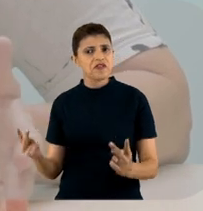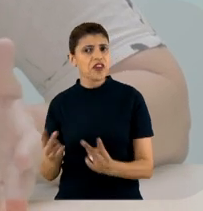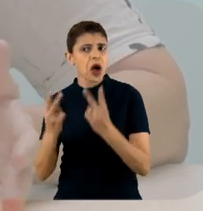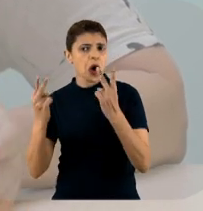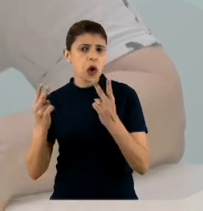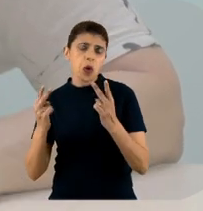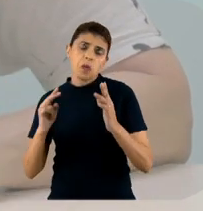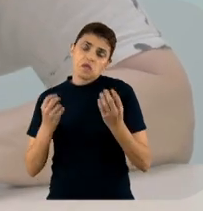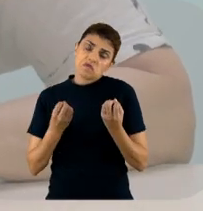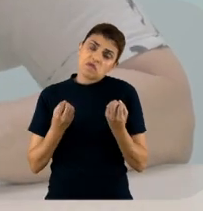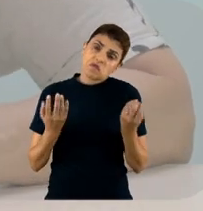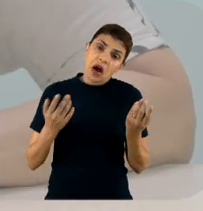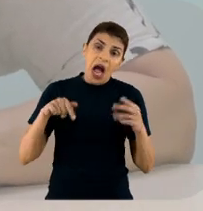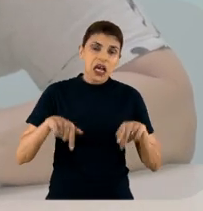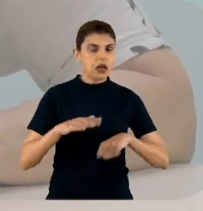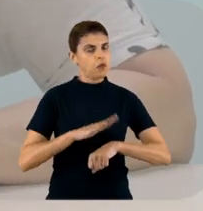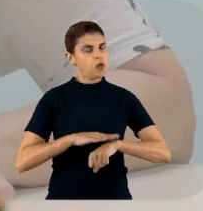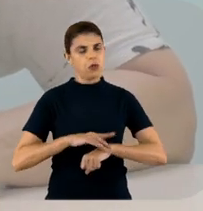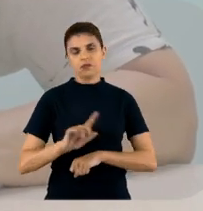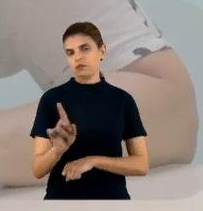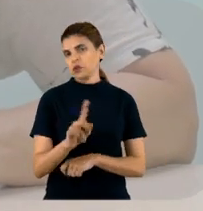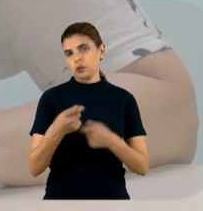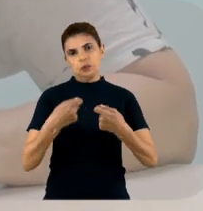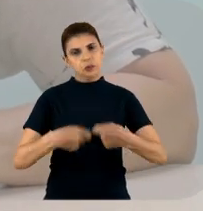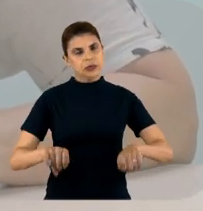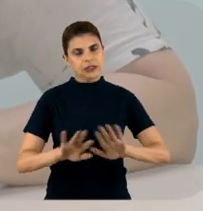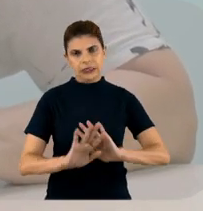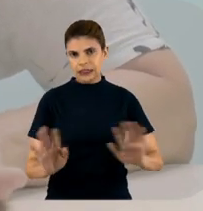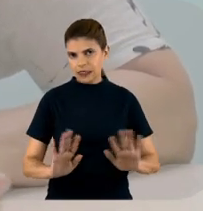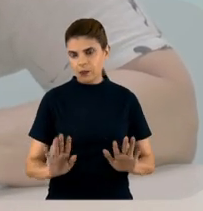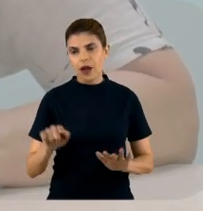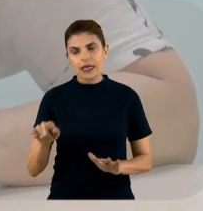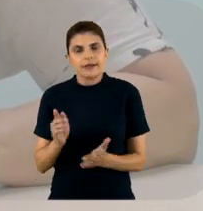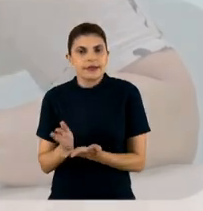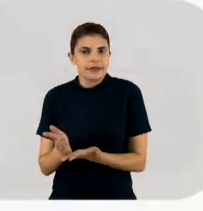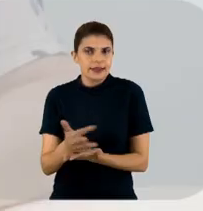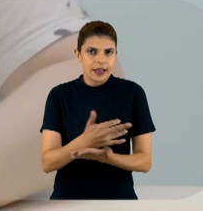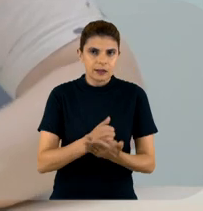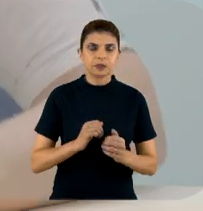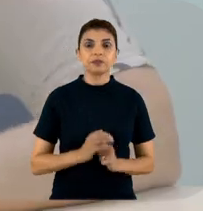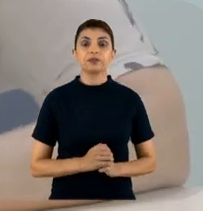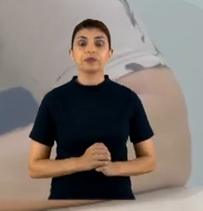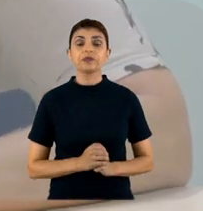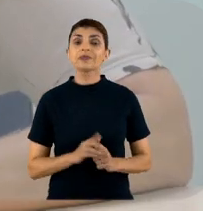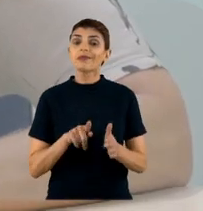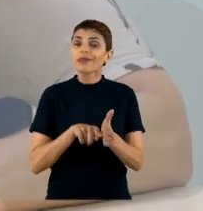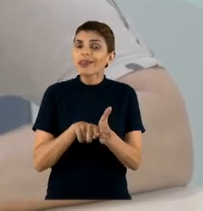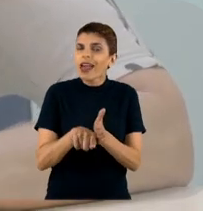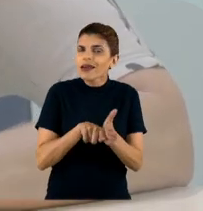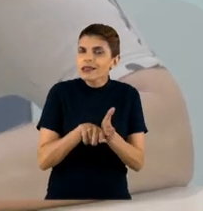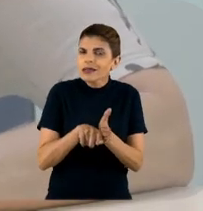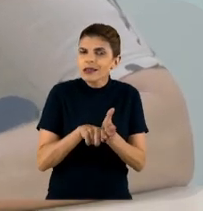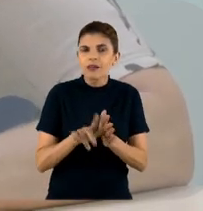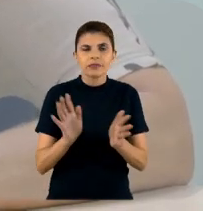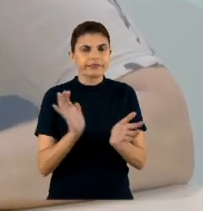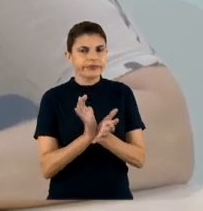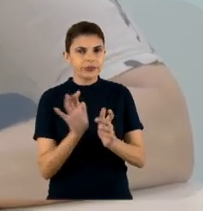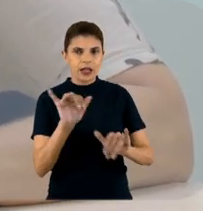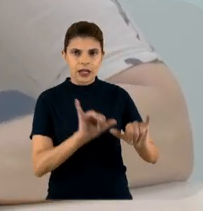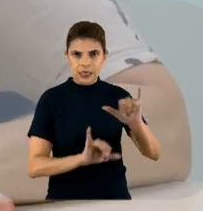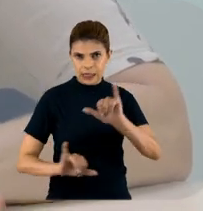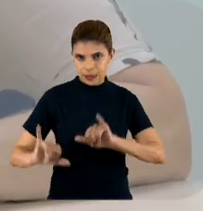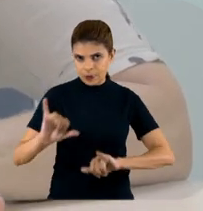para a suspeição né aqui no momento a gente não precisa mais dessa desse dado os exames laboratoriais